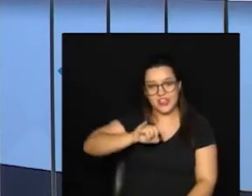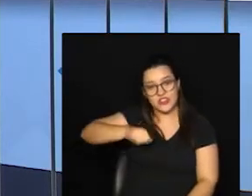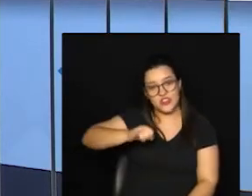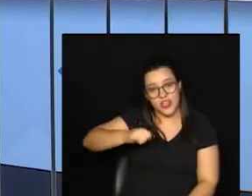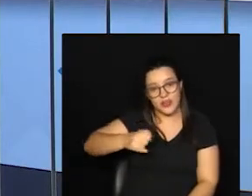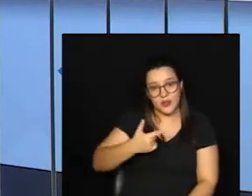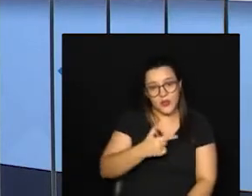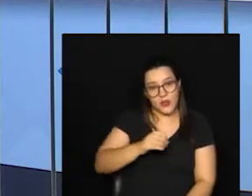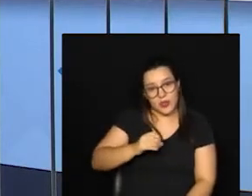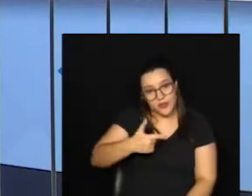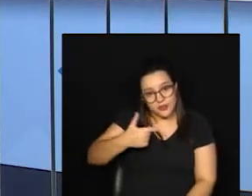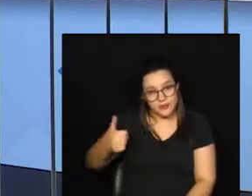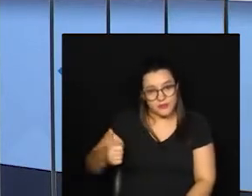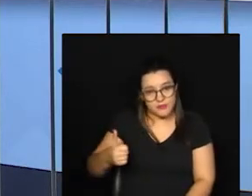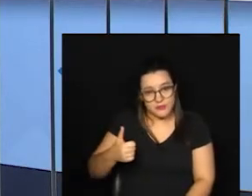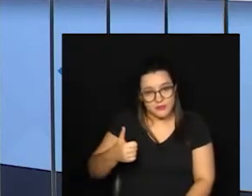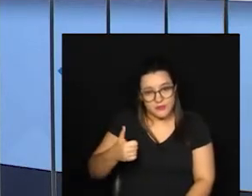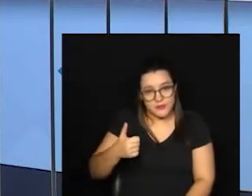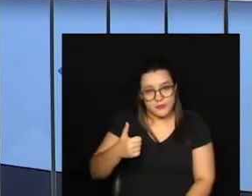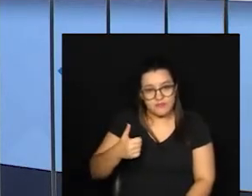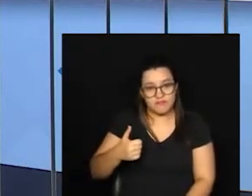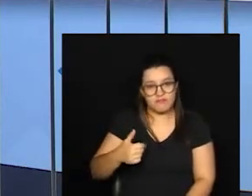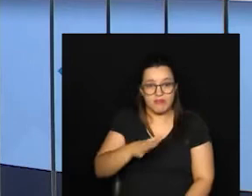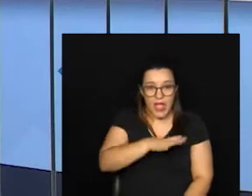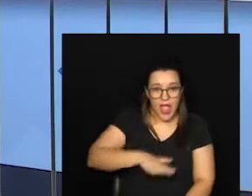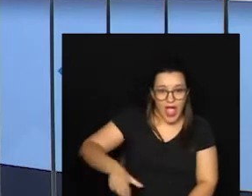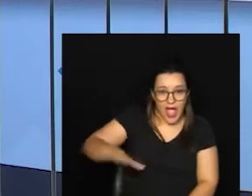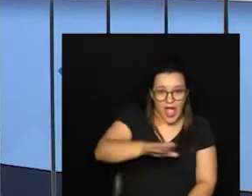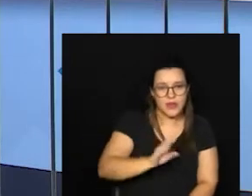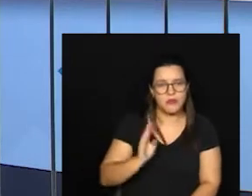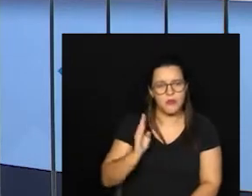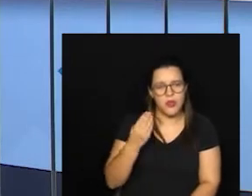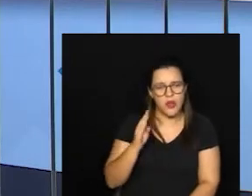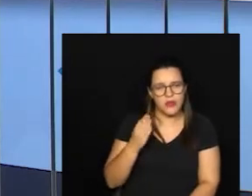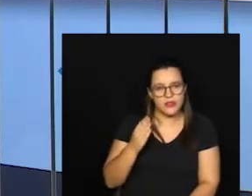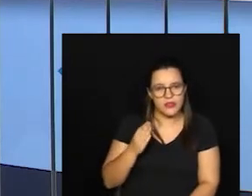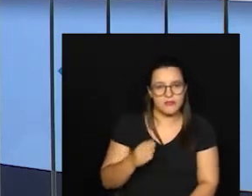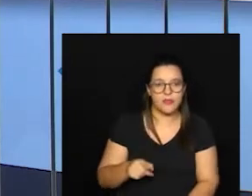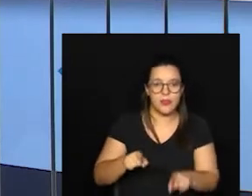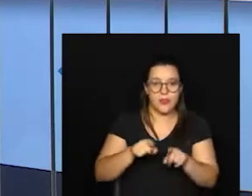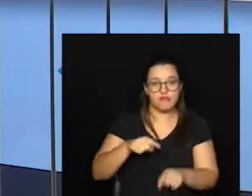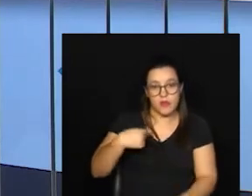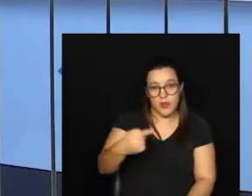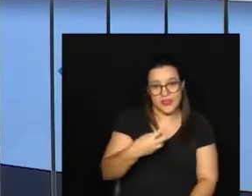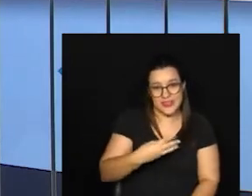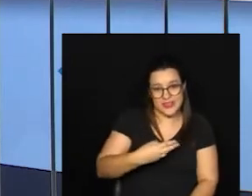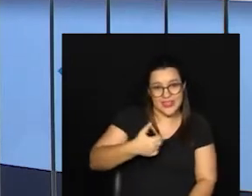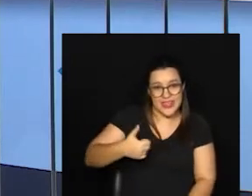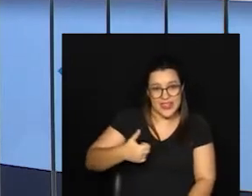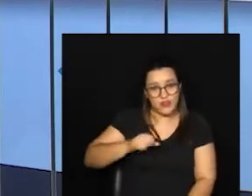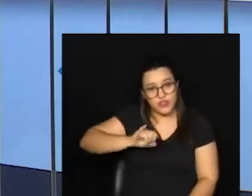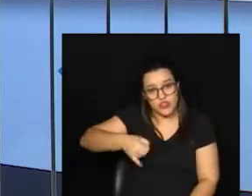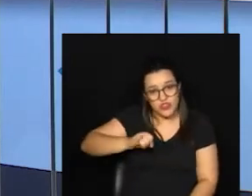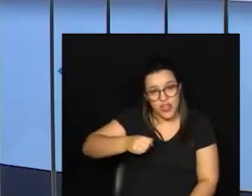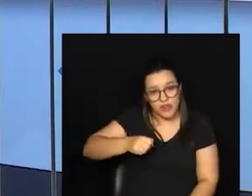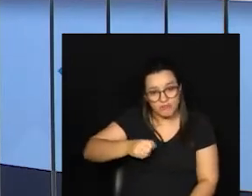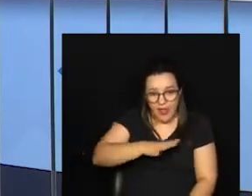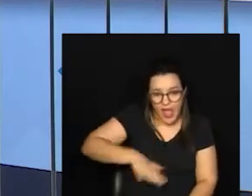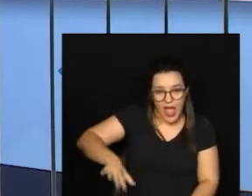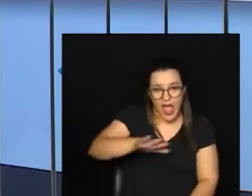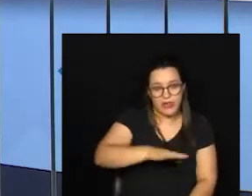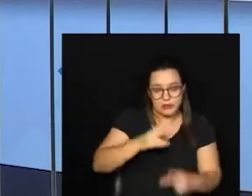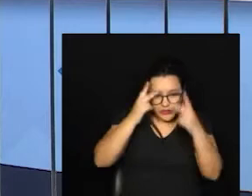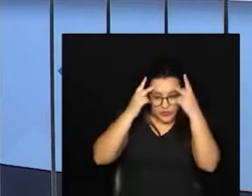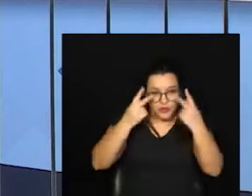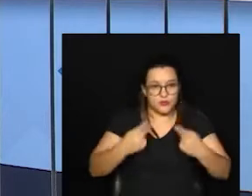2021 para candidatos das áreas de biológicas e 31 de janeiro para áreas de humanas. E todas